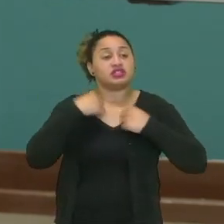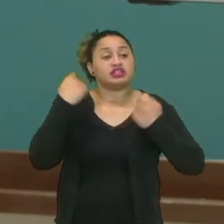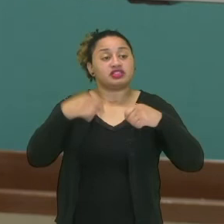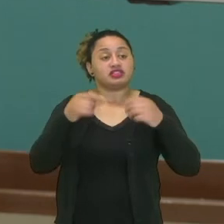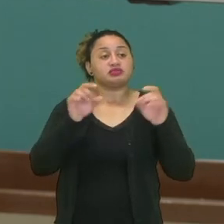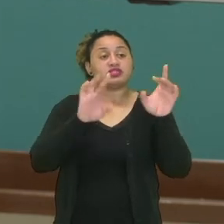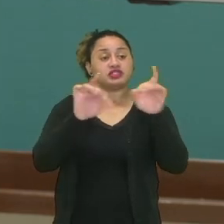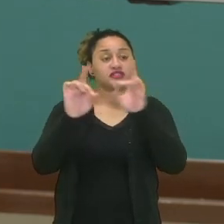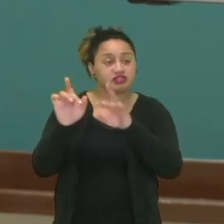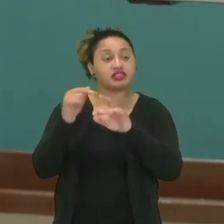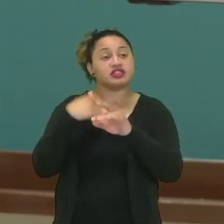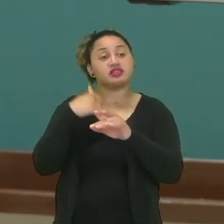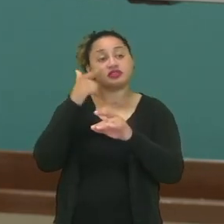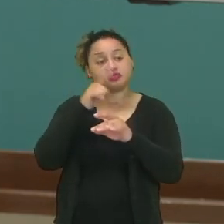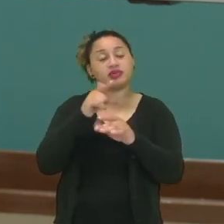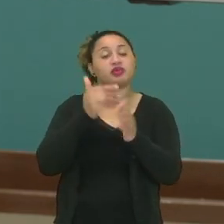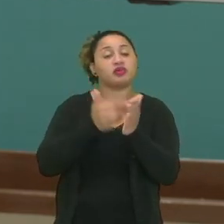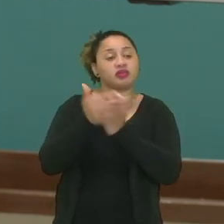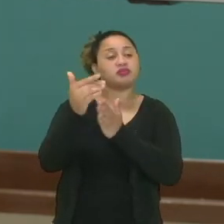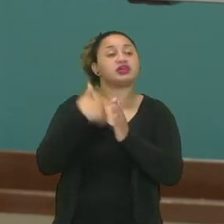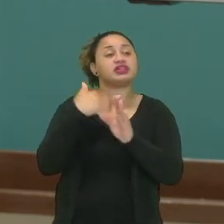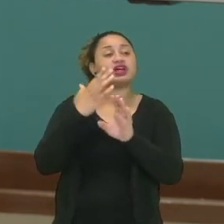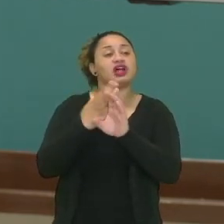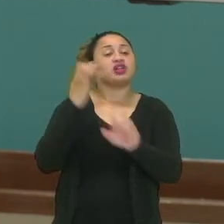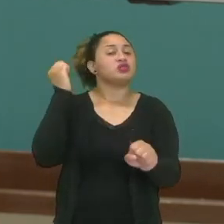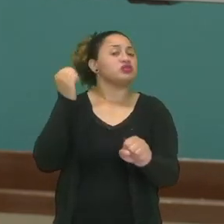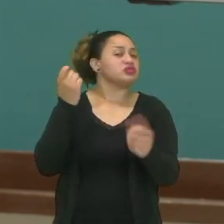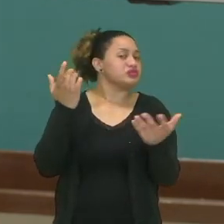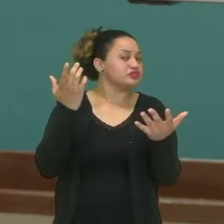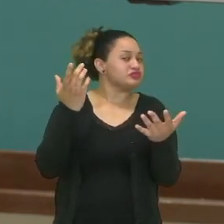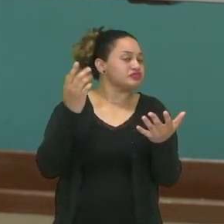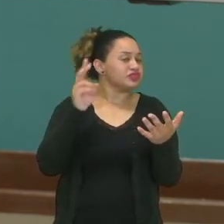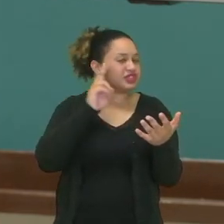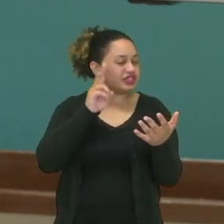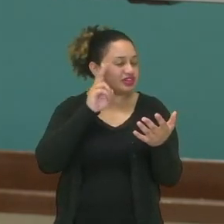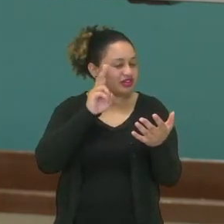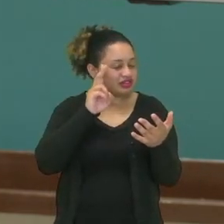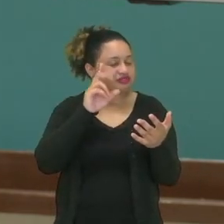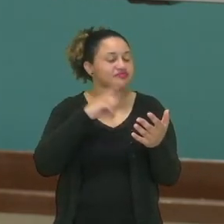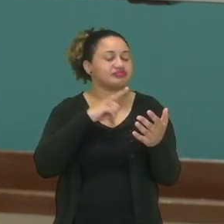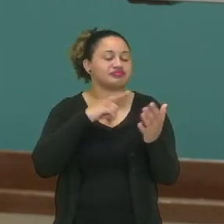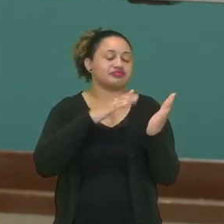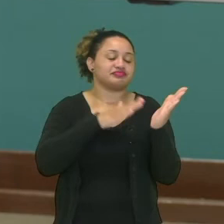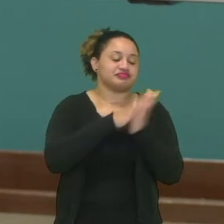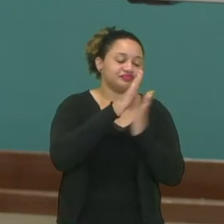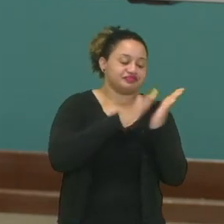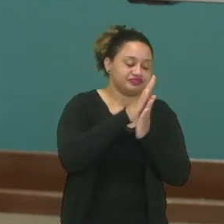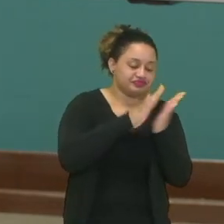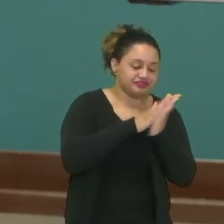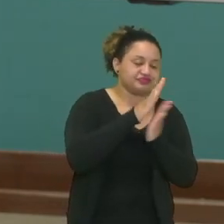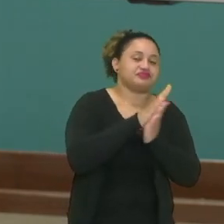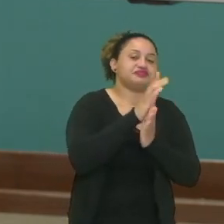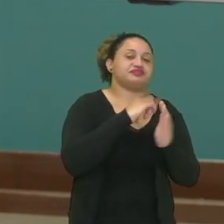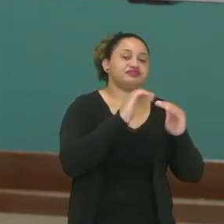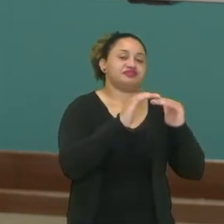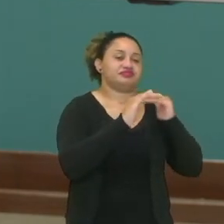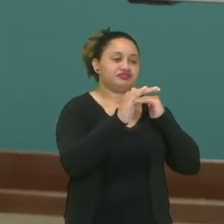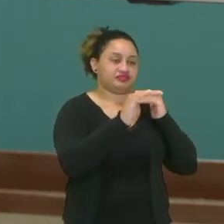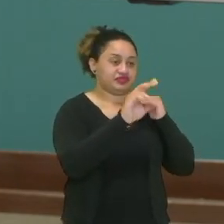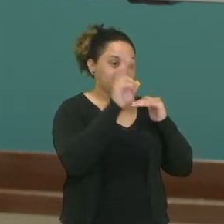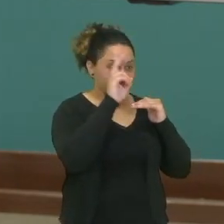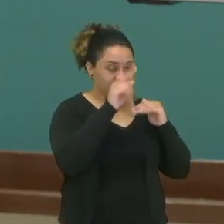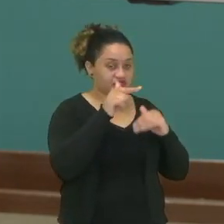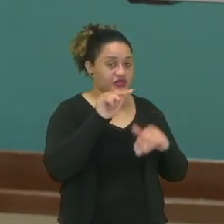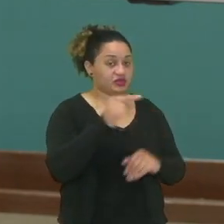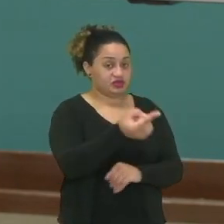no mínimo, para começar a ter lucro? Lembra que a gente tem aquele custo, né? Aquele custo fixo lá, né? Os